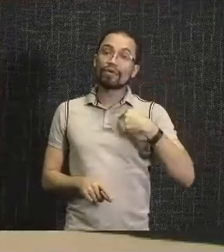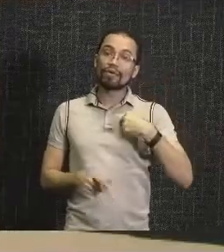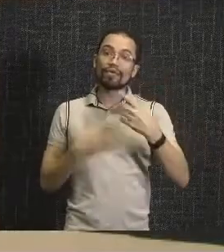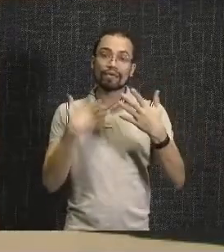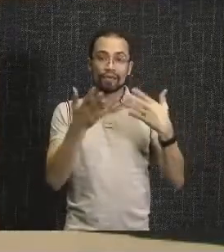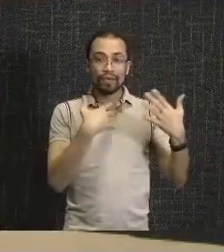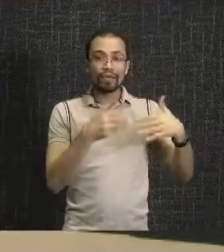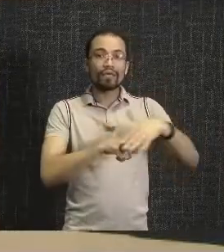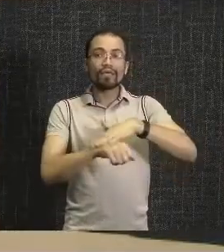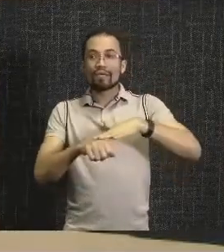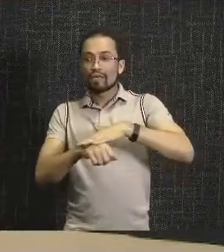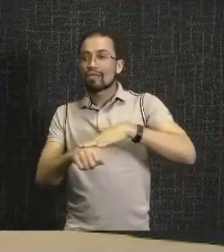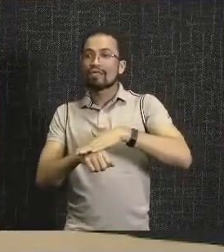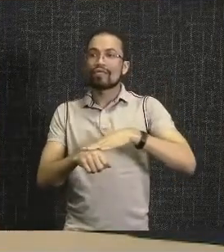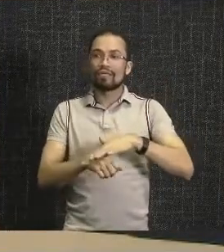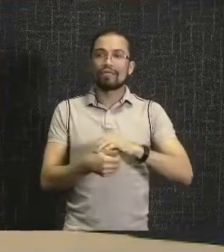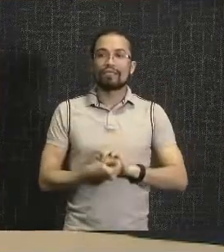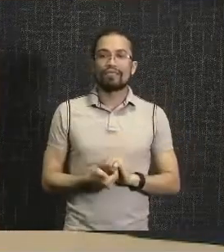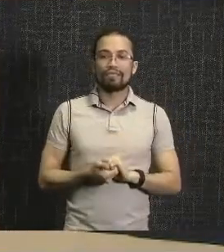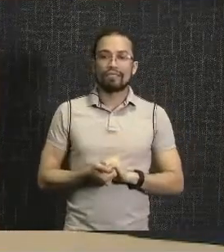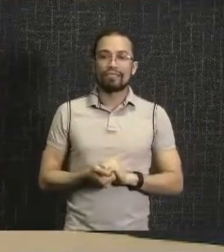essas questões vão aparecer.